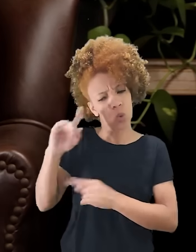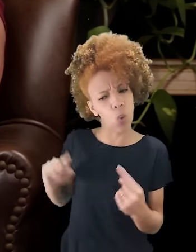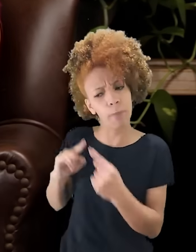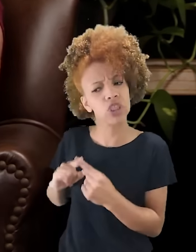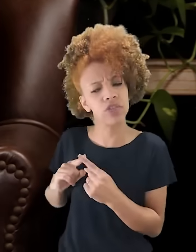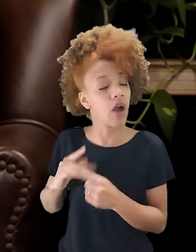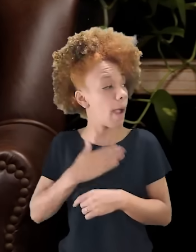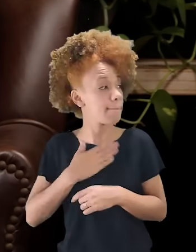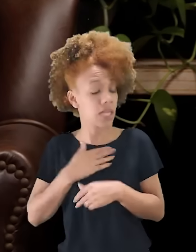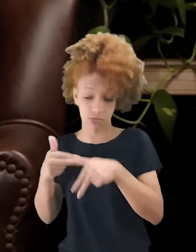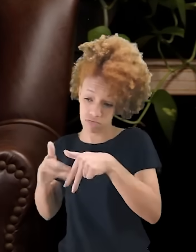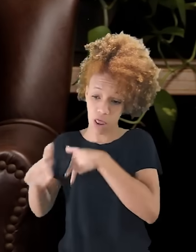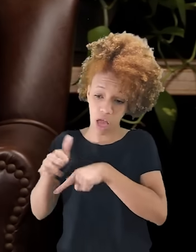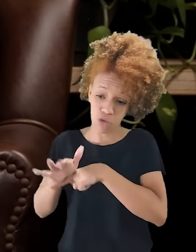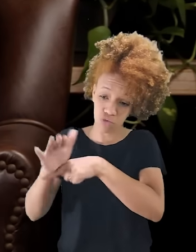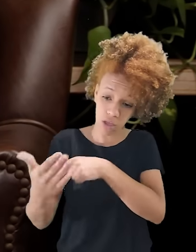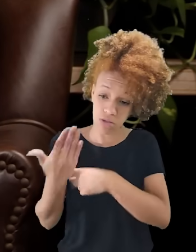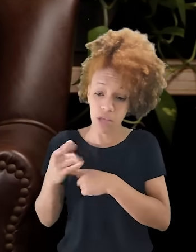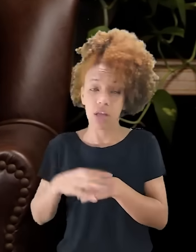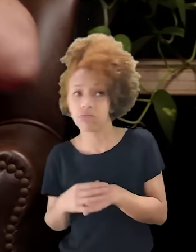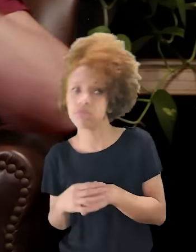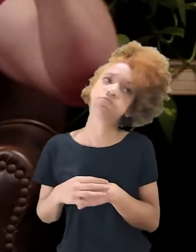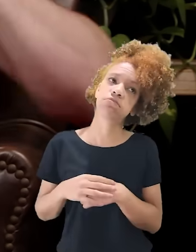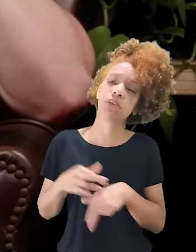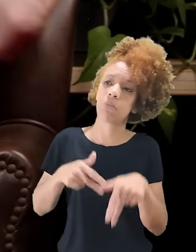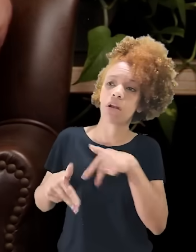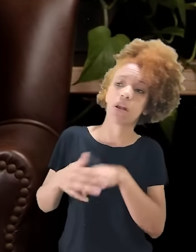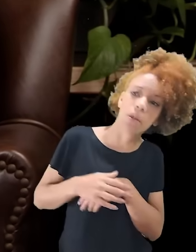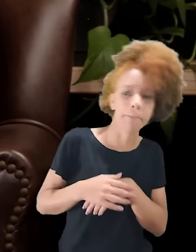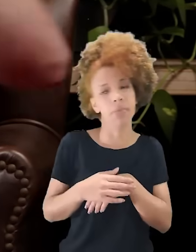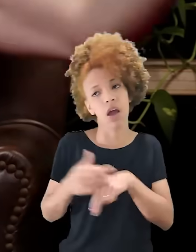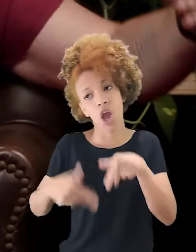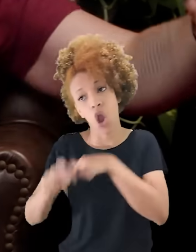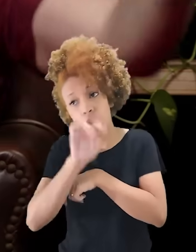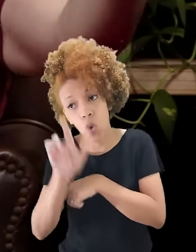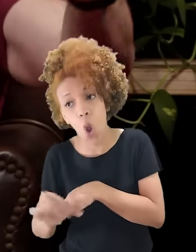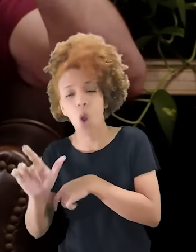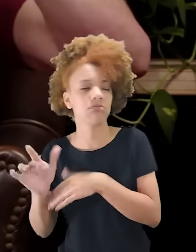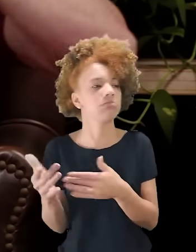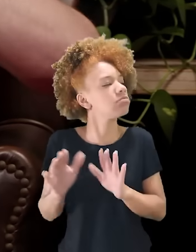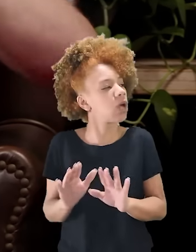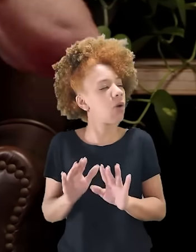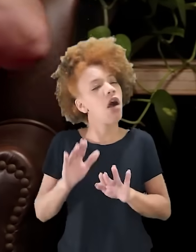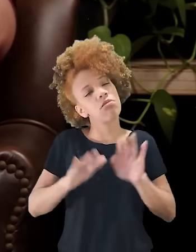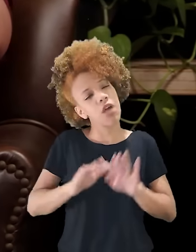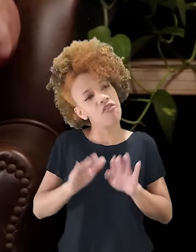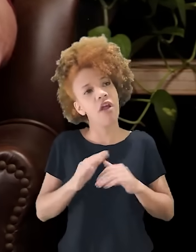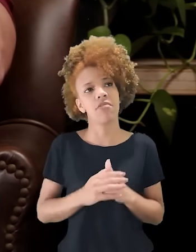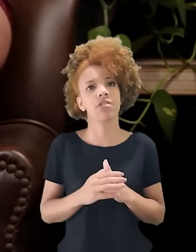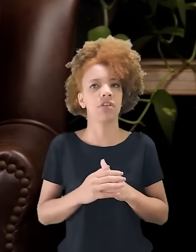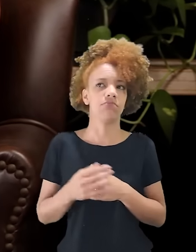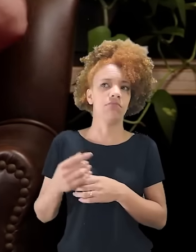uma missão a minha missão é cruzar a bola para ele ele que faça a cabeçada a missão dele é fazer a cabeçada a missão do outro é passar a bola Talvez isso